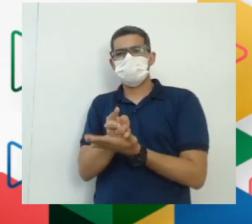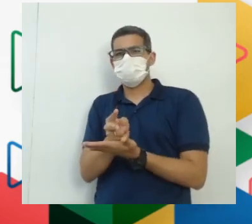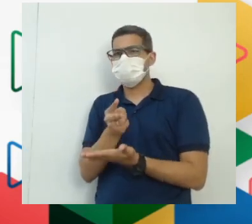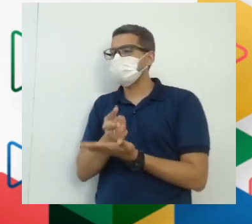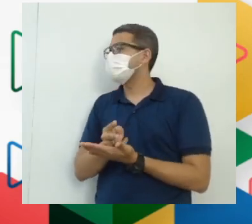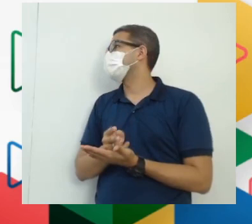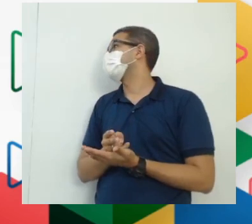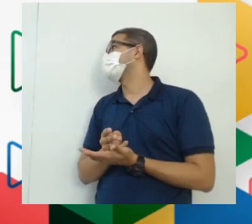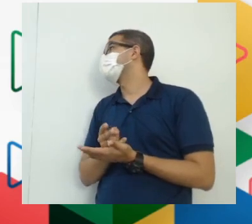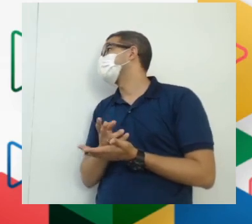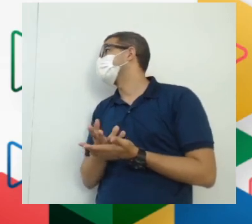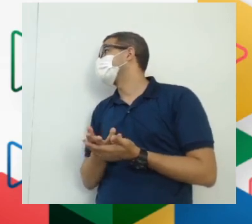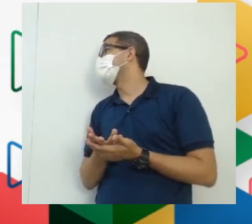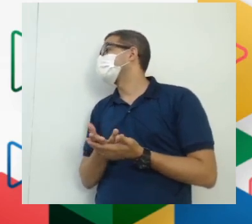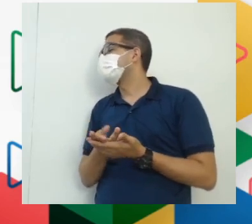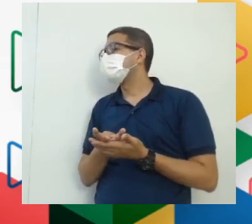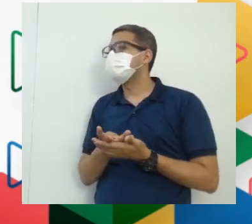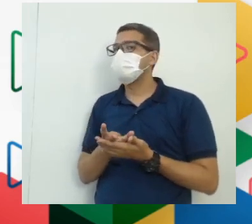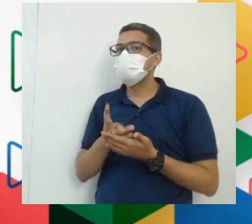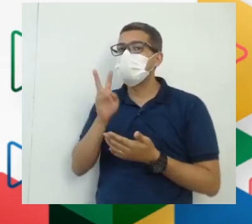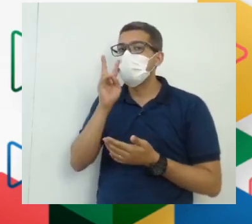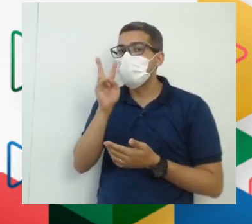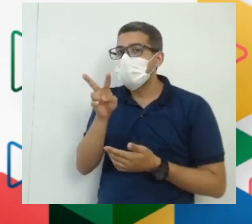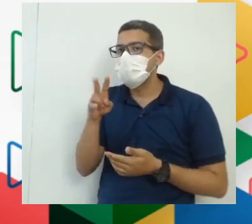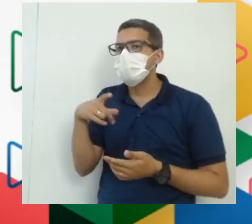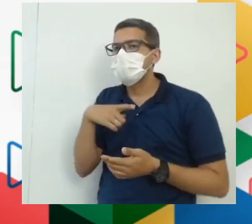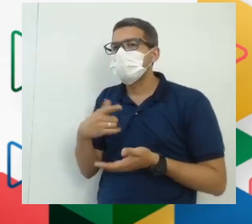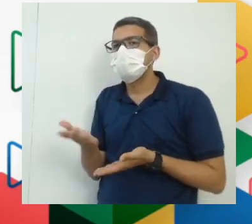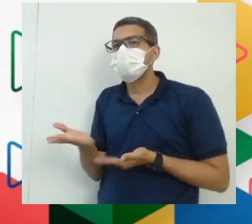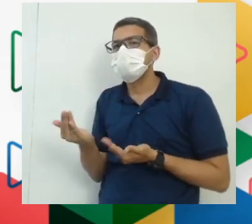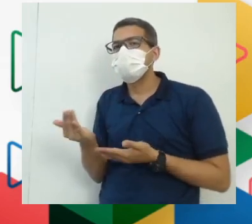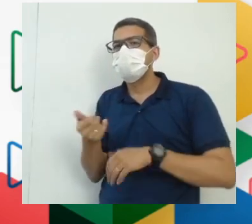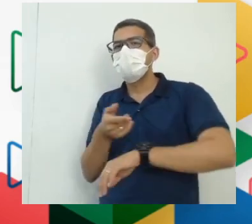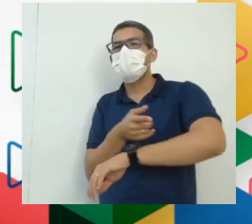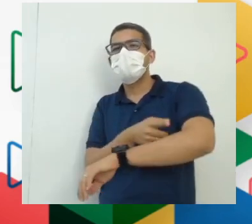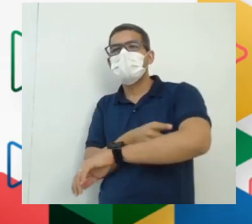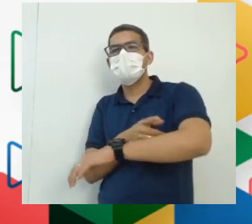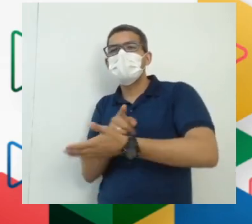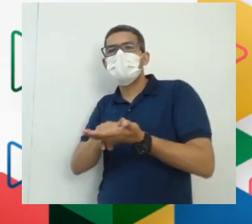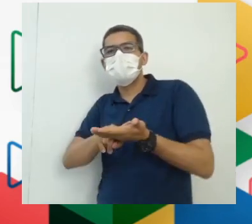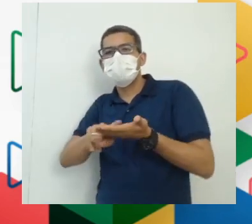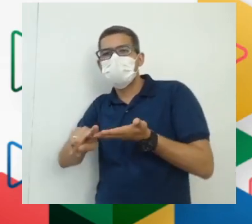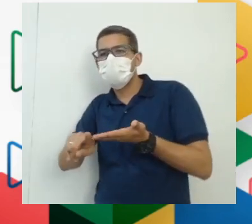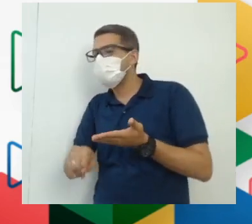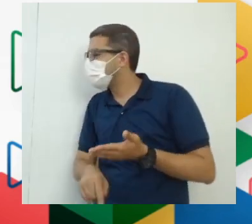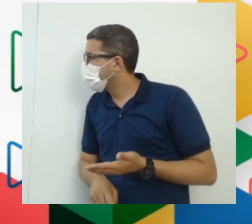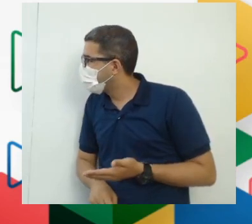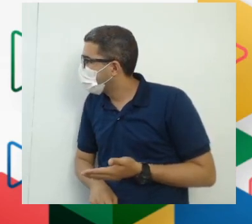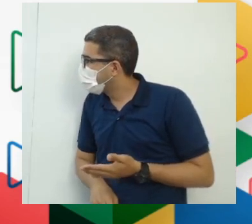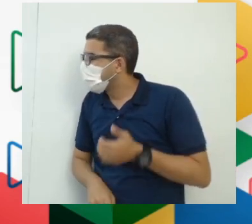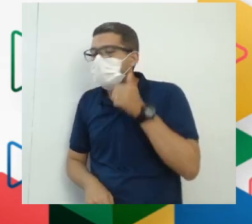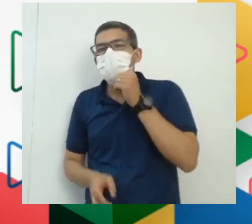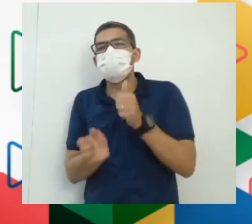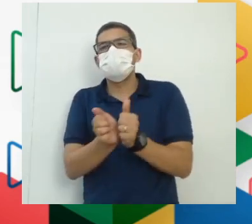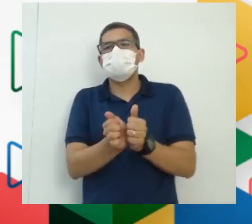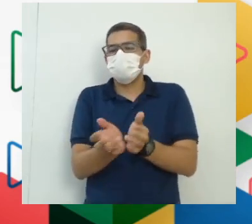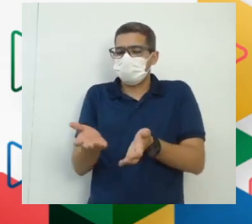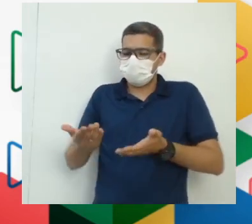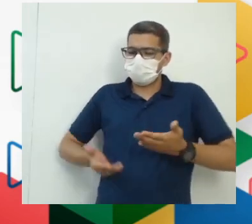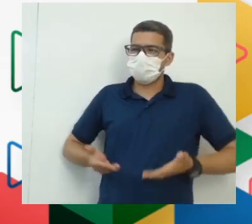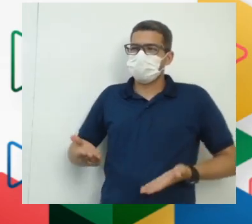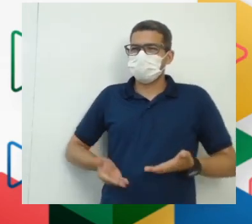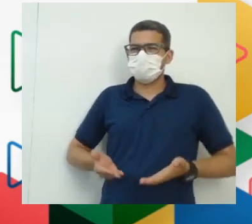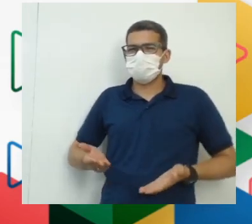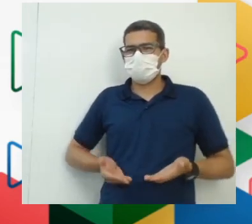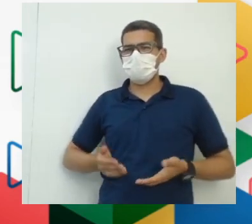Opa! Se você olhar no cantinho da tela ali, você tem um jovem branco, né, com a escrava ao lado, servindo, enquanto as crianças negras